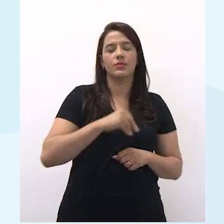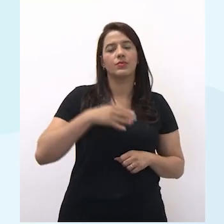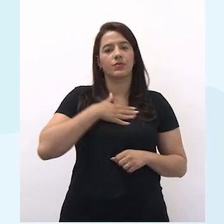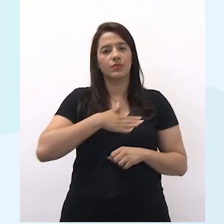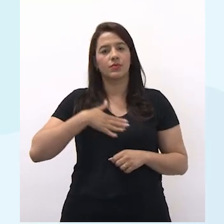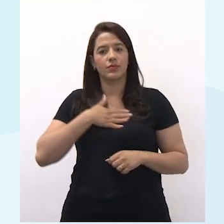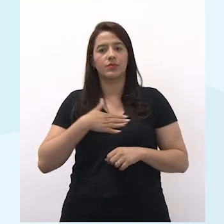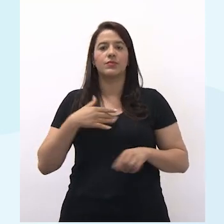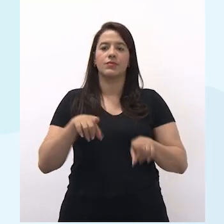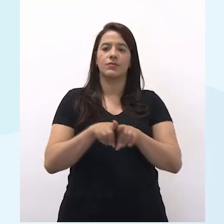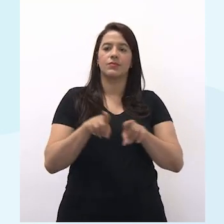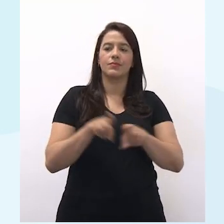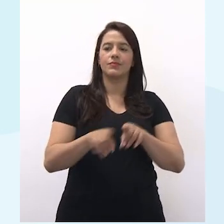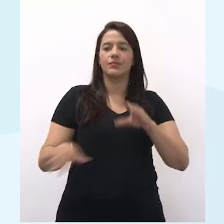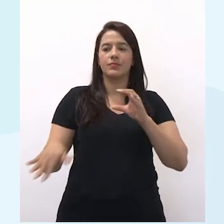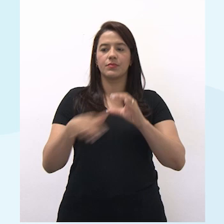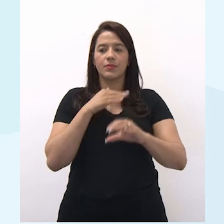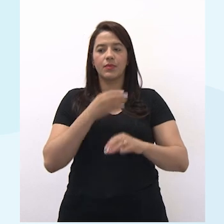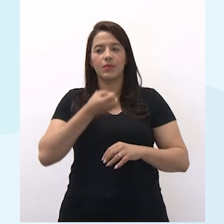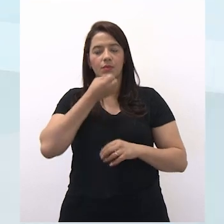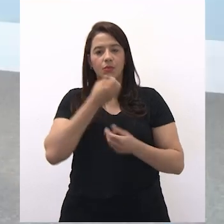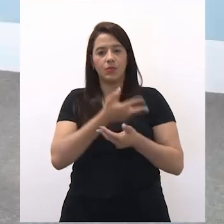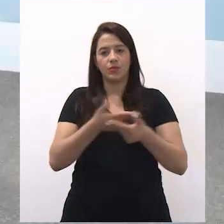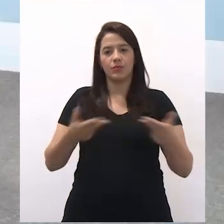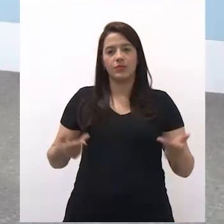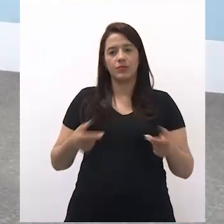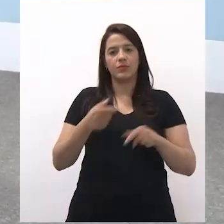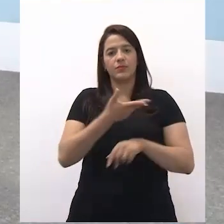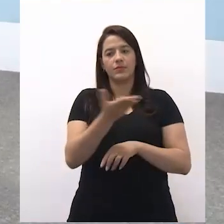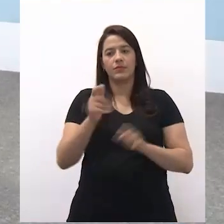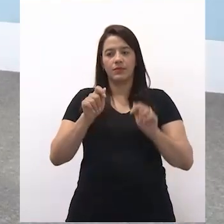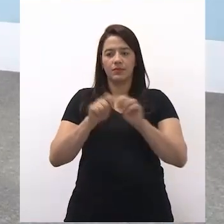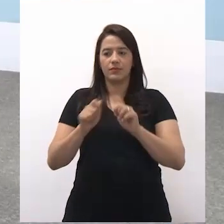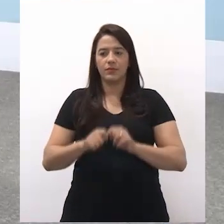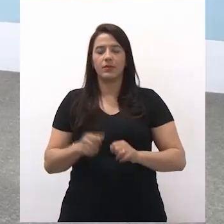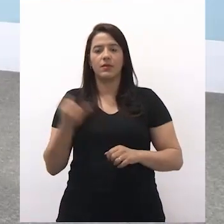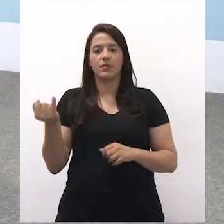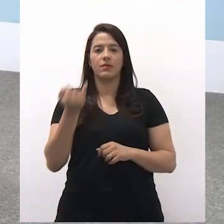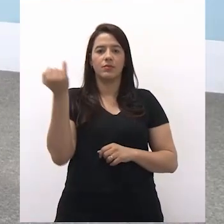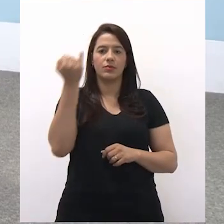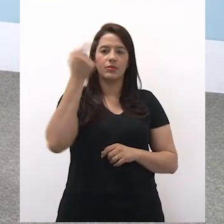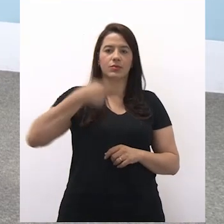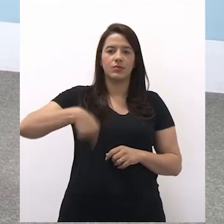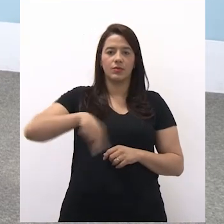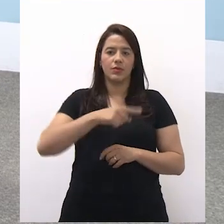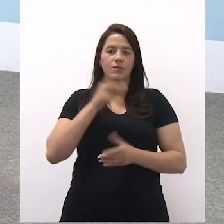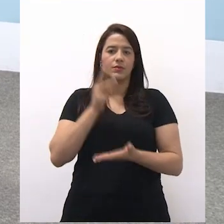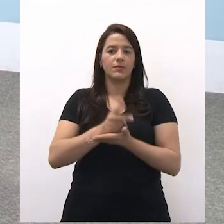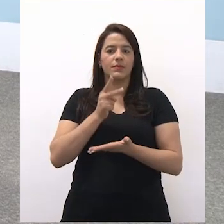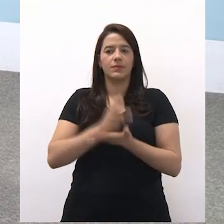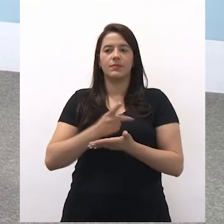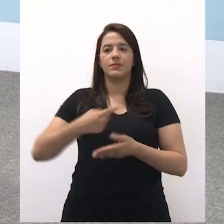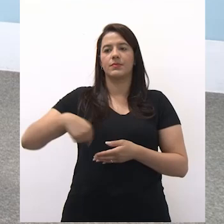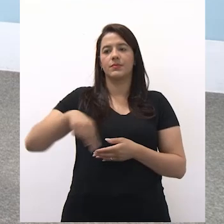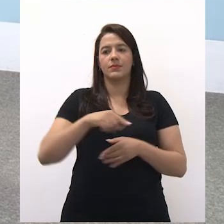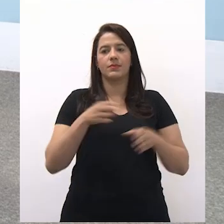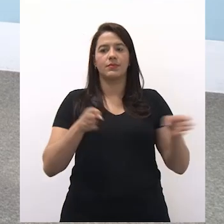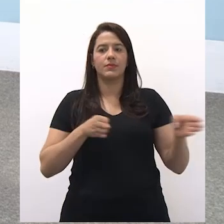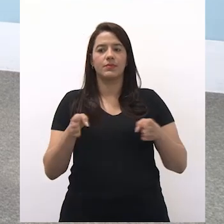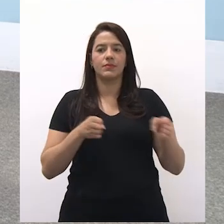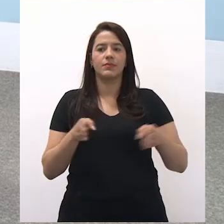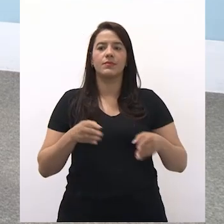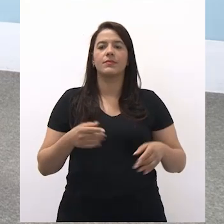bastante aqui na área de sugestões de boas práticas para nós, né, isso é muito importante, Esse é o nosso momento, né, Vanderlei? Isso, nós